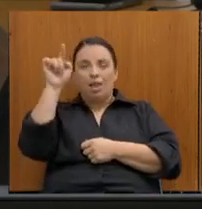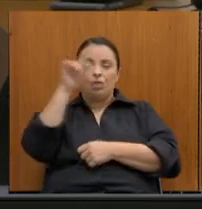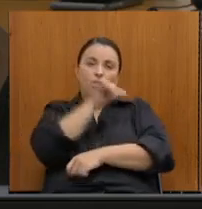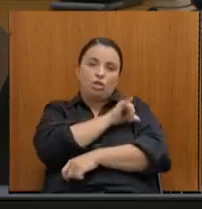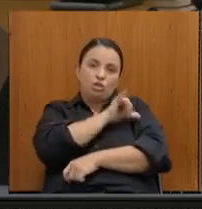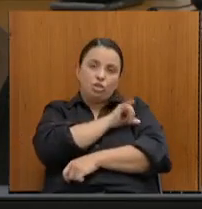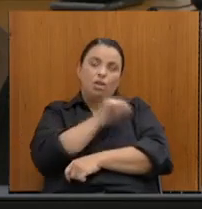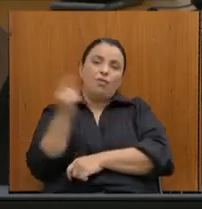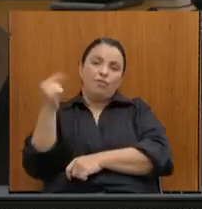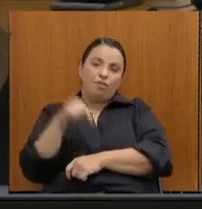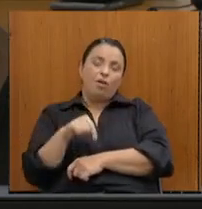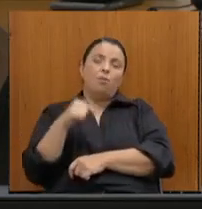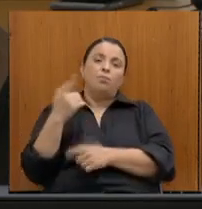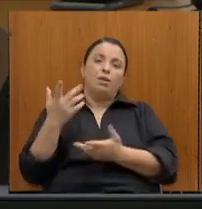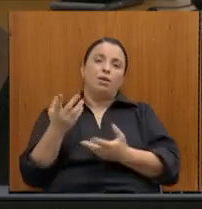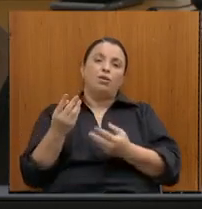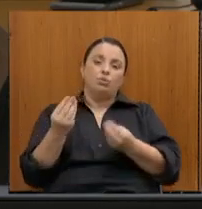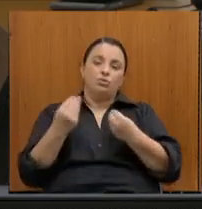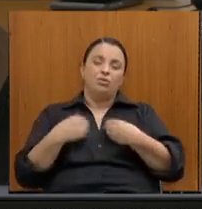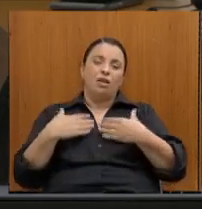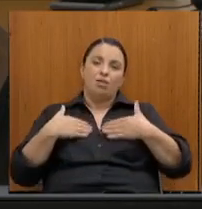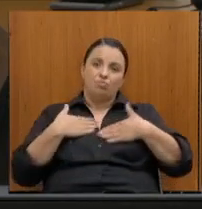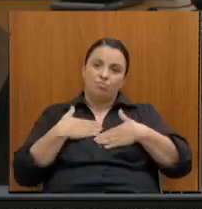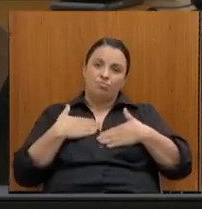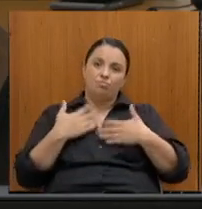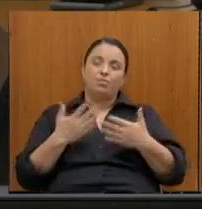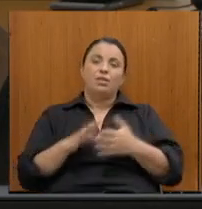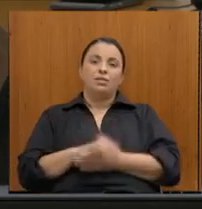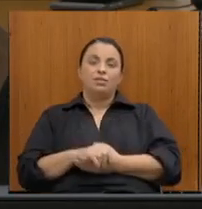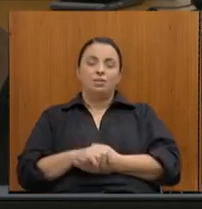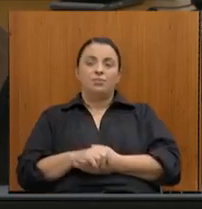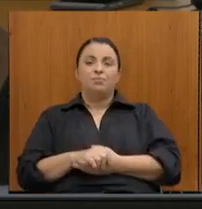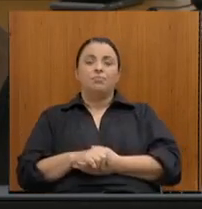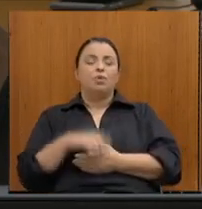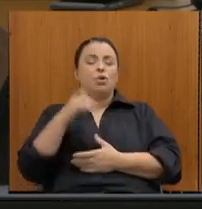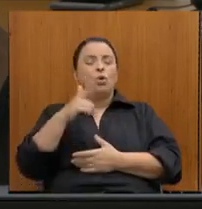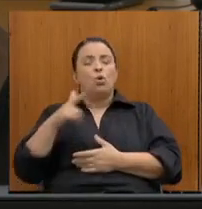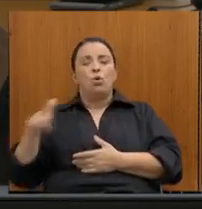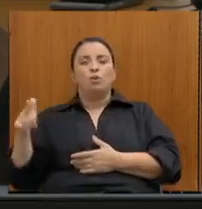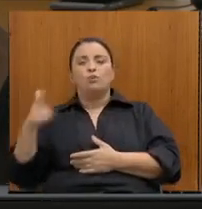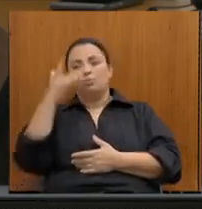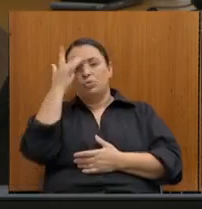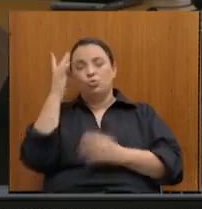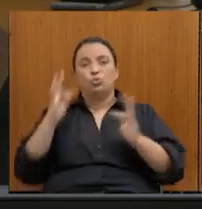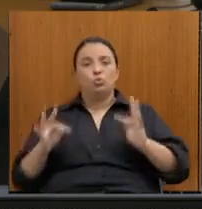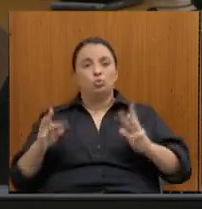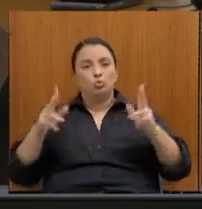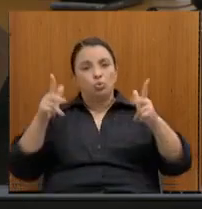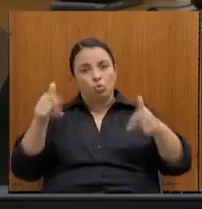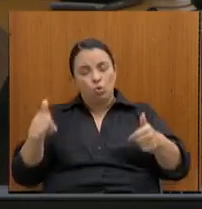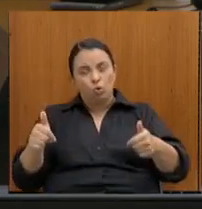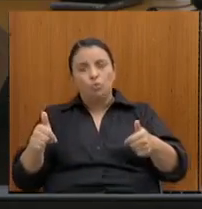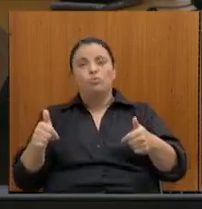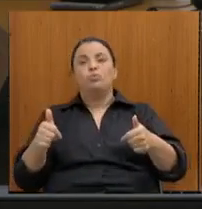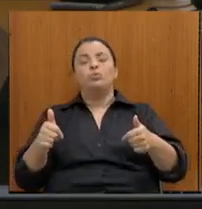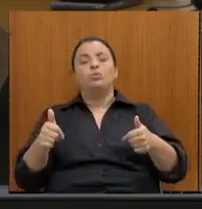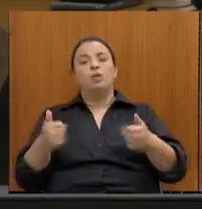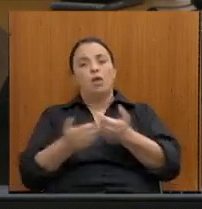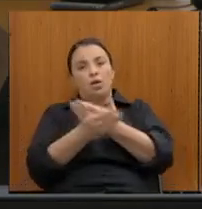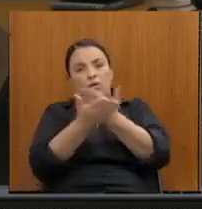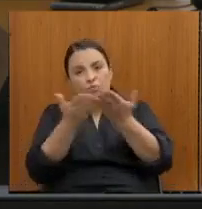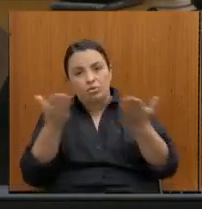Dr Charles Tang é da câmara brasil-china enfim a todo é o nosso